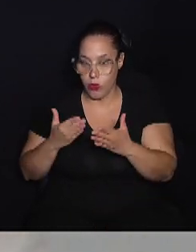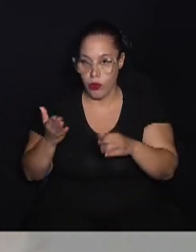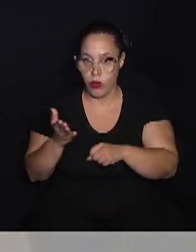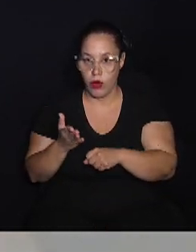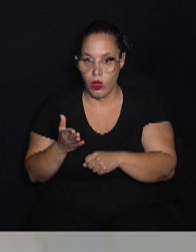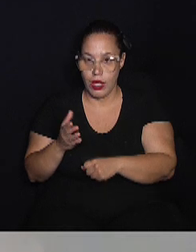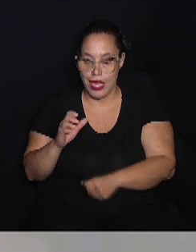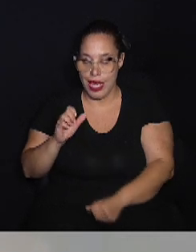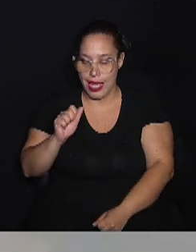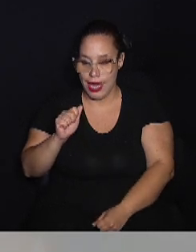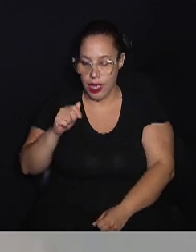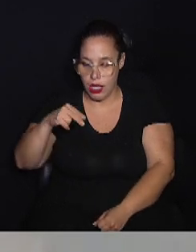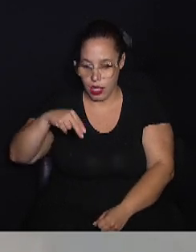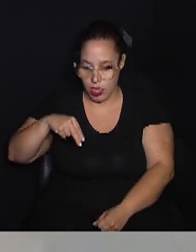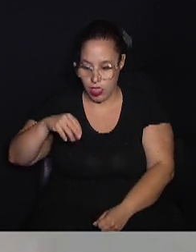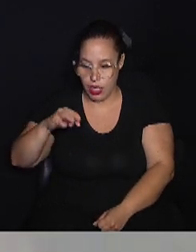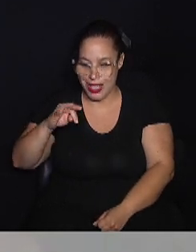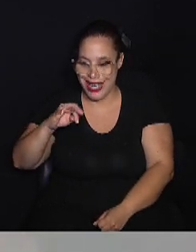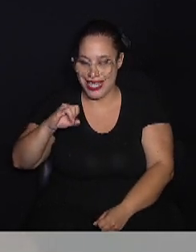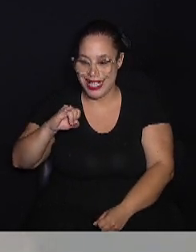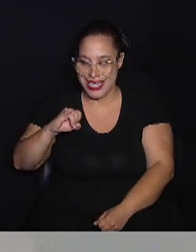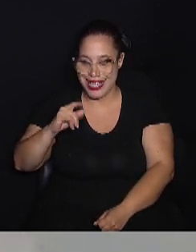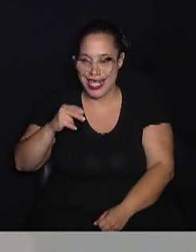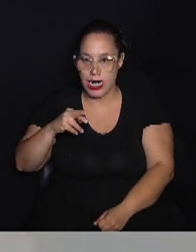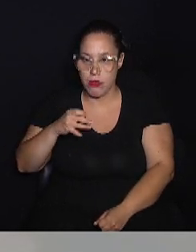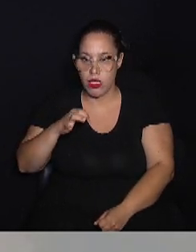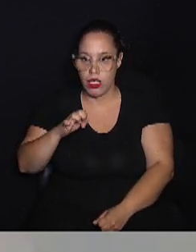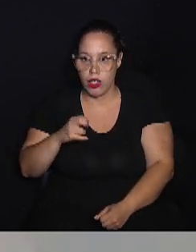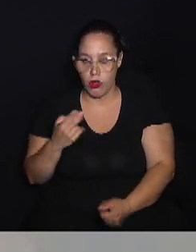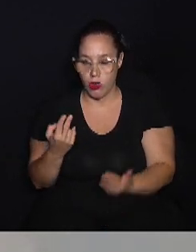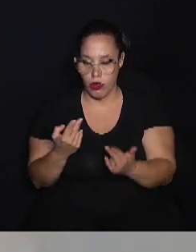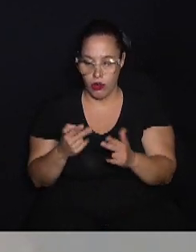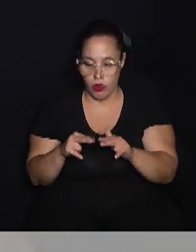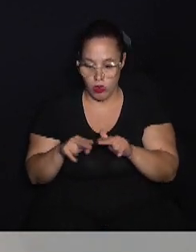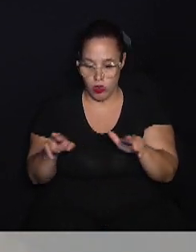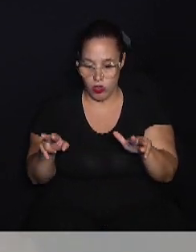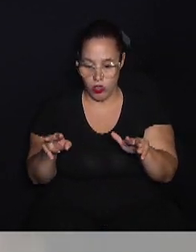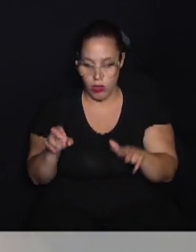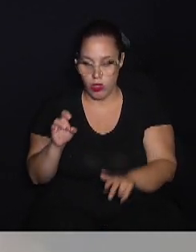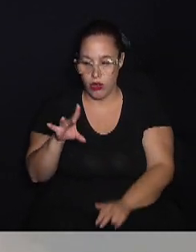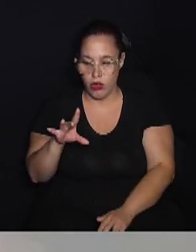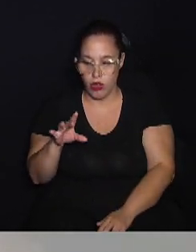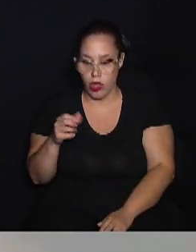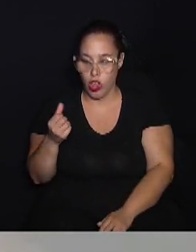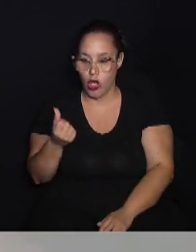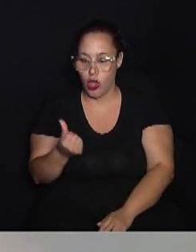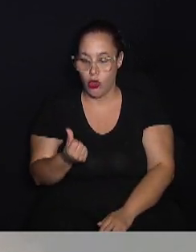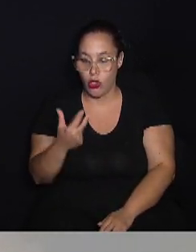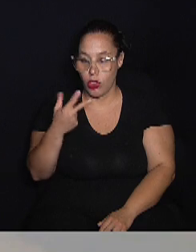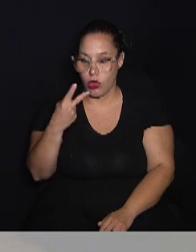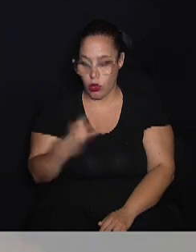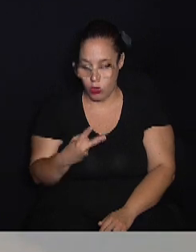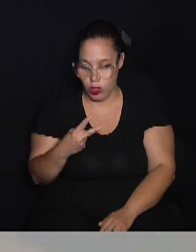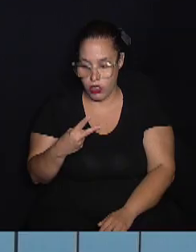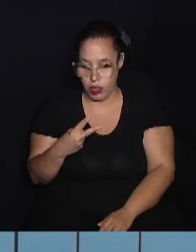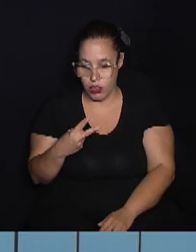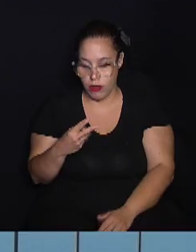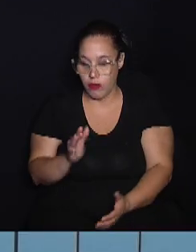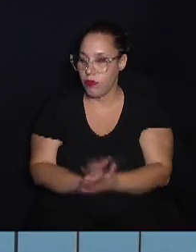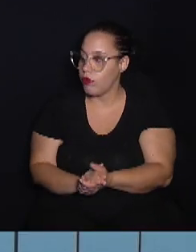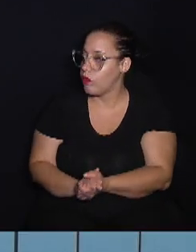antitranspirantes que aí existe uma diferença entre um e outro estão liberados só após os 12 anos é